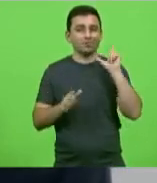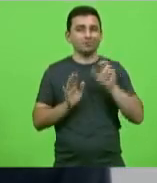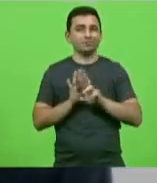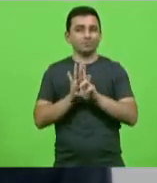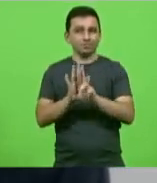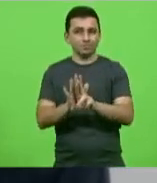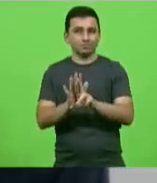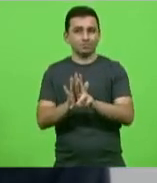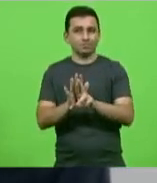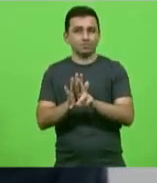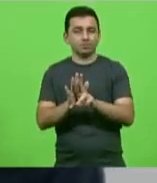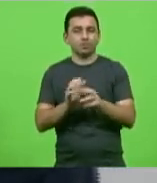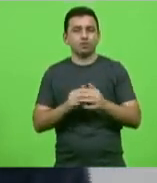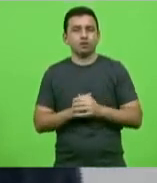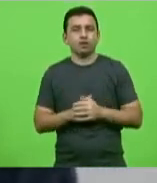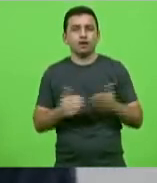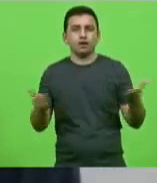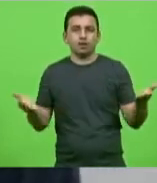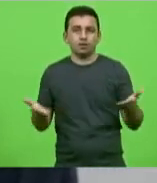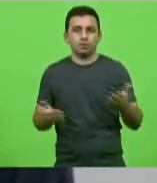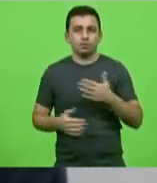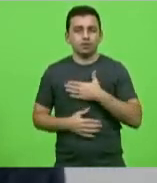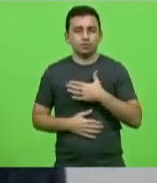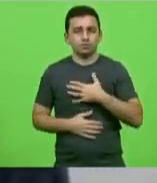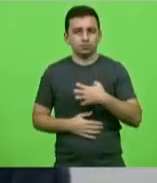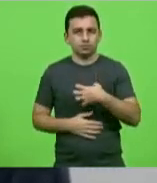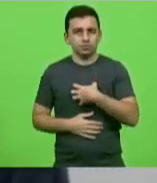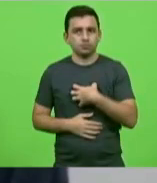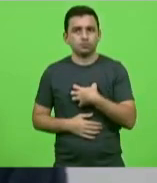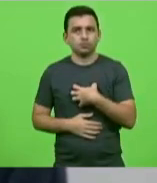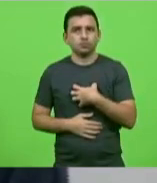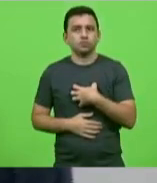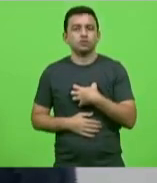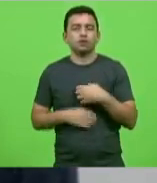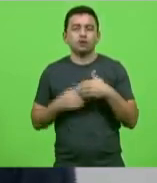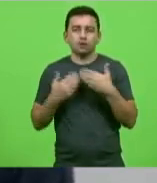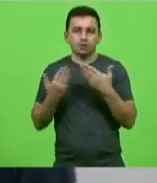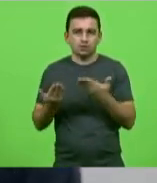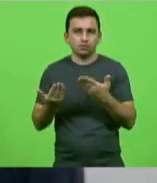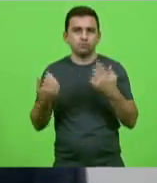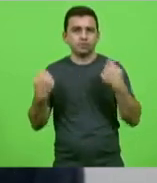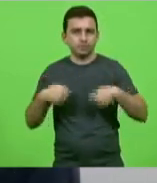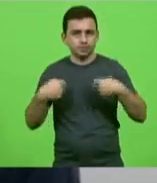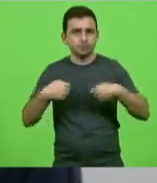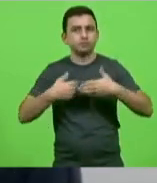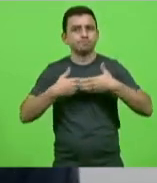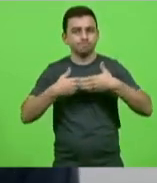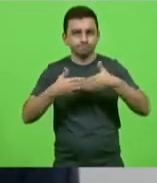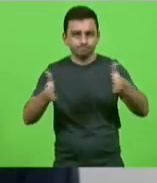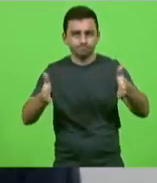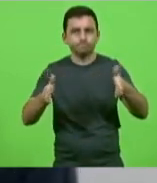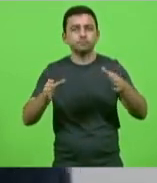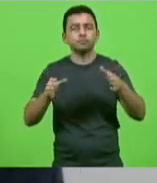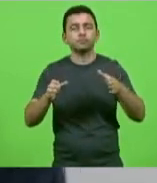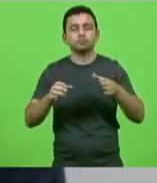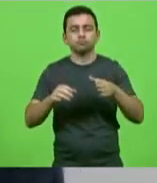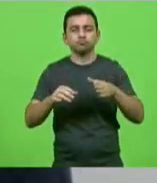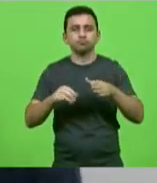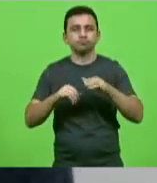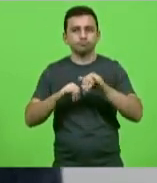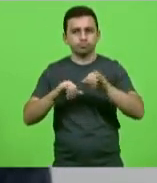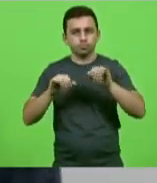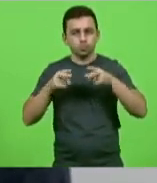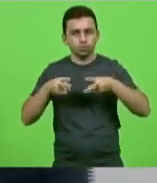representação. Presente, pois, ao meu sentir, a justa causa necessária à abertura da fase instrutória